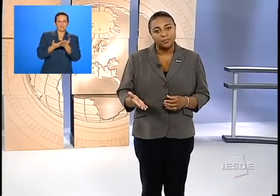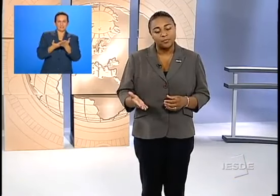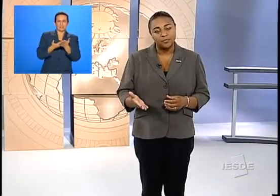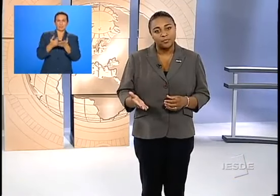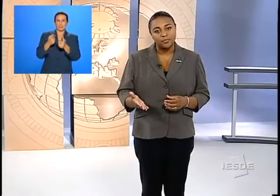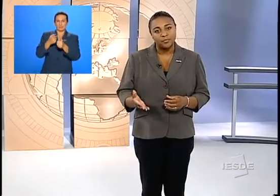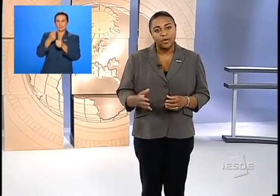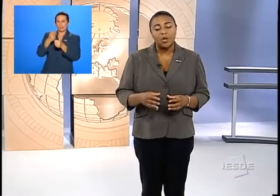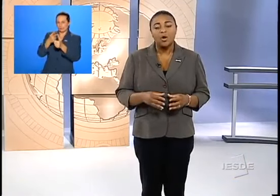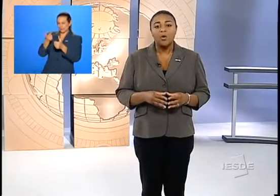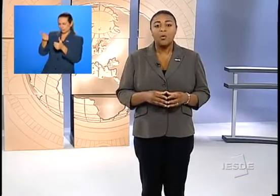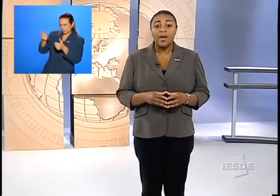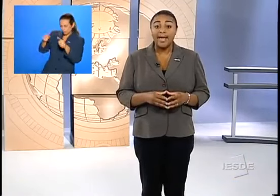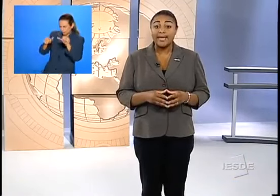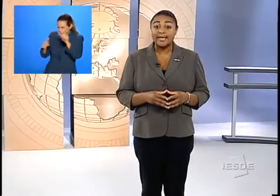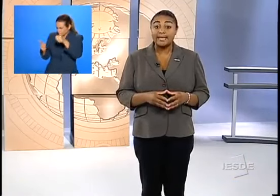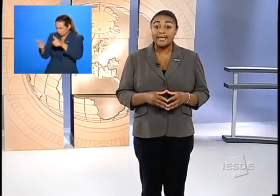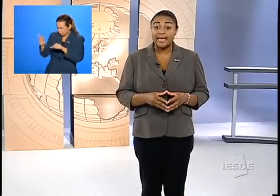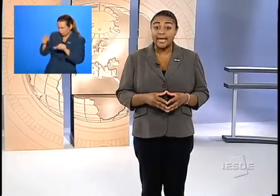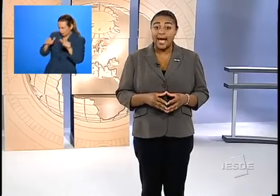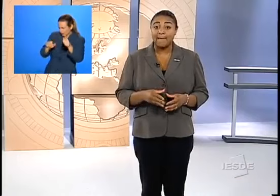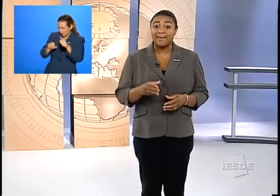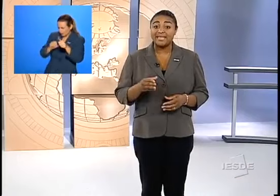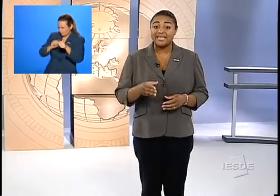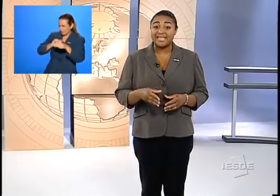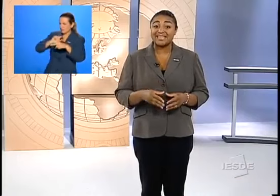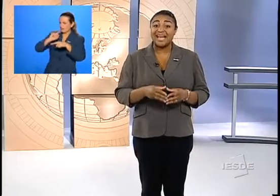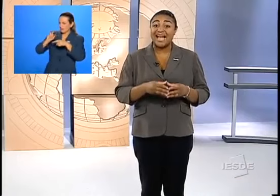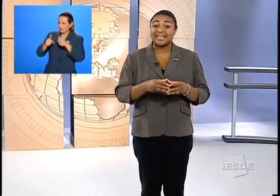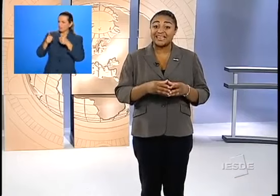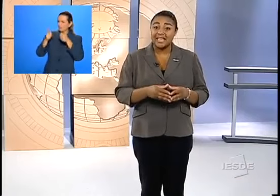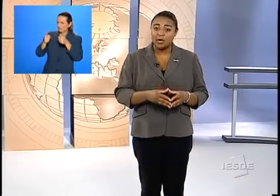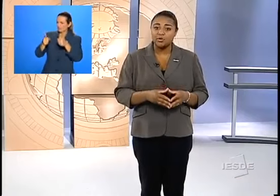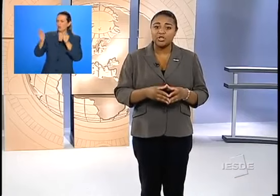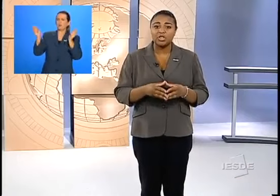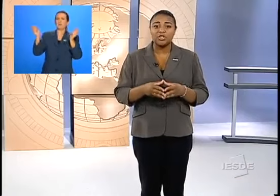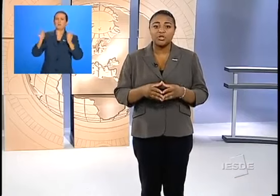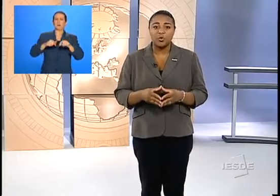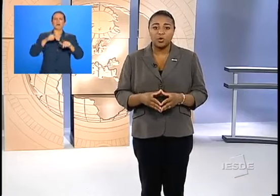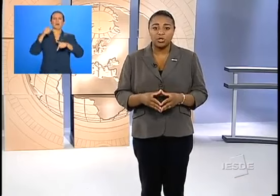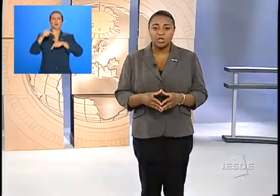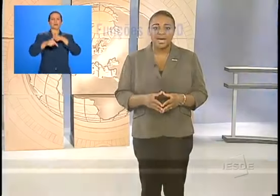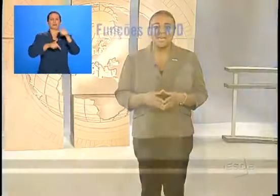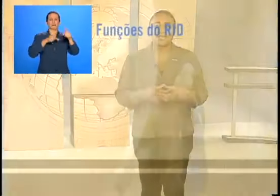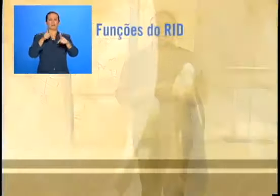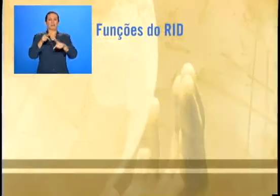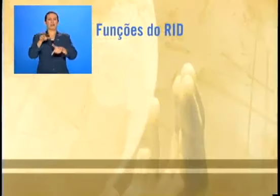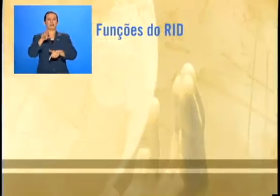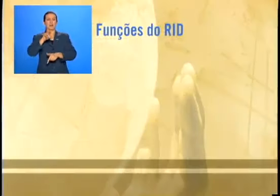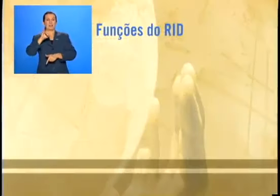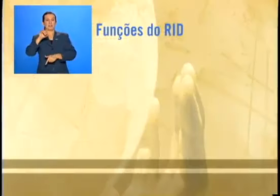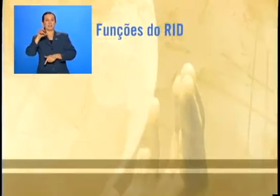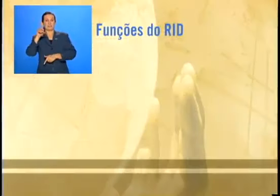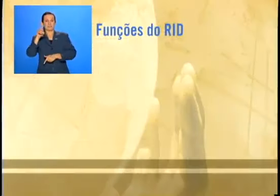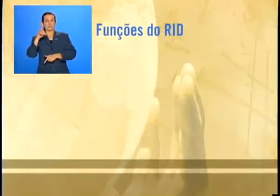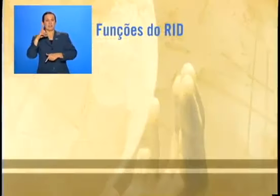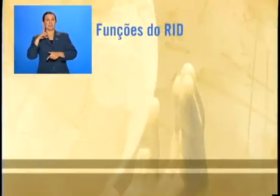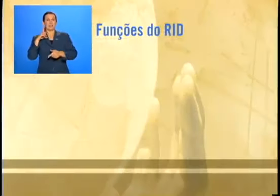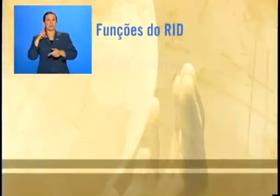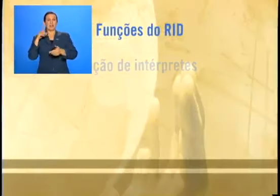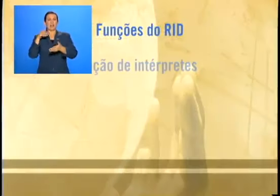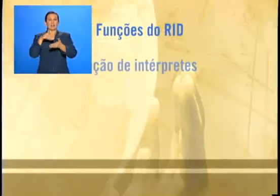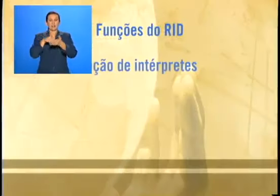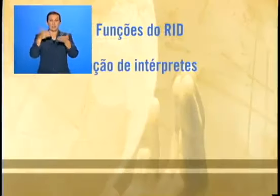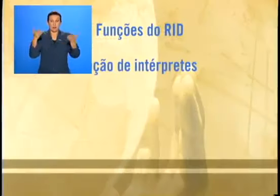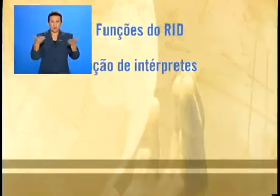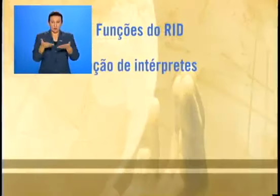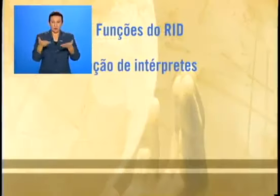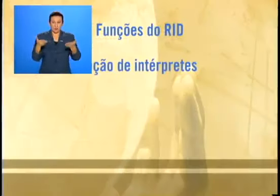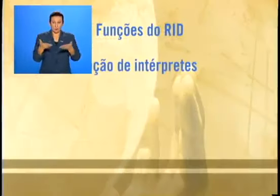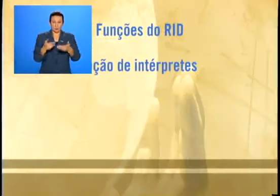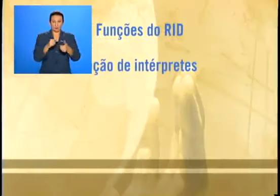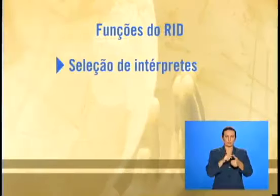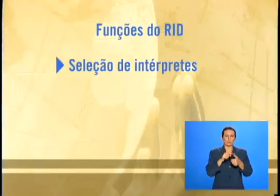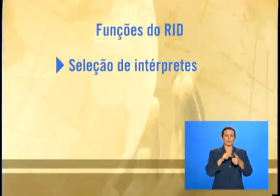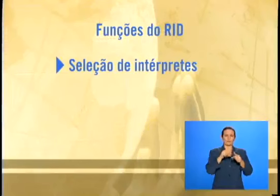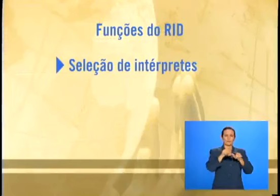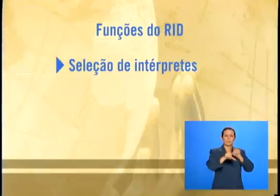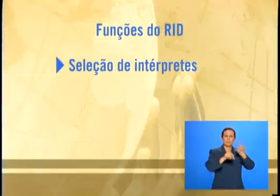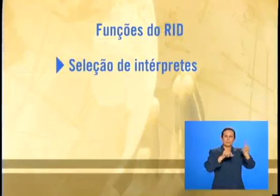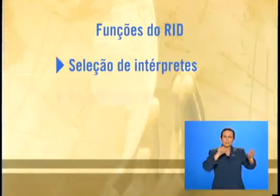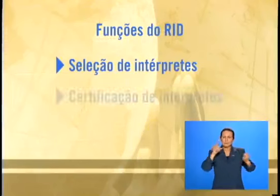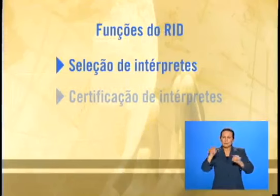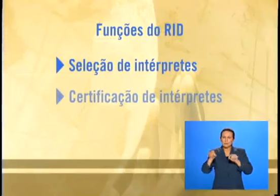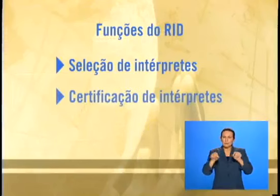avaliação. O RID apresenta até os dias de hoje as seguintes funções: selecionar